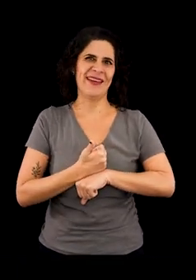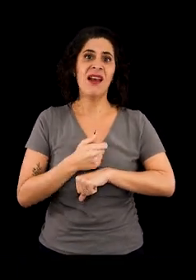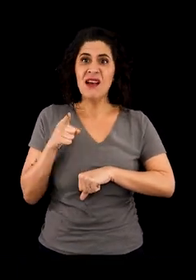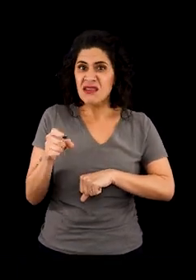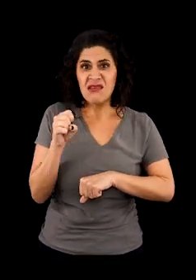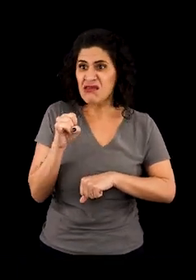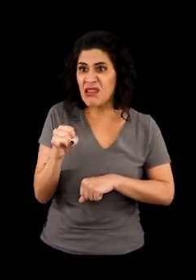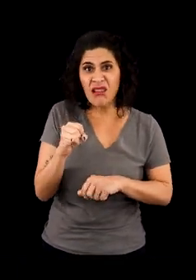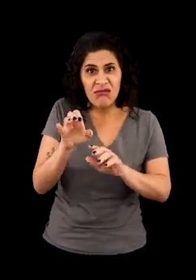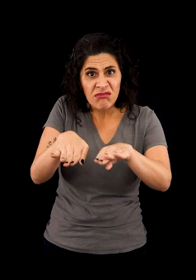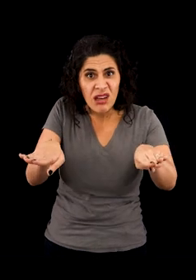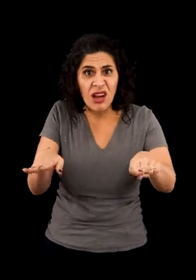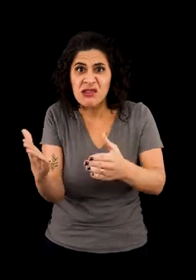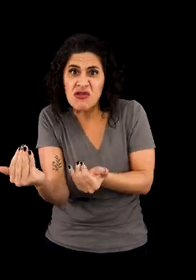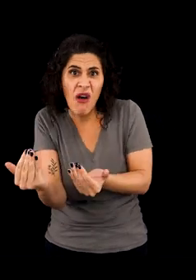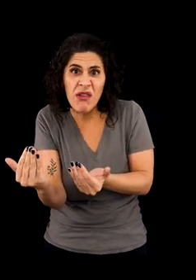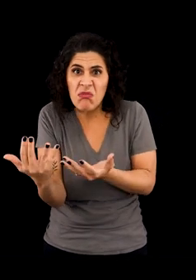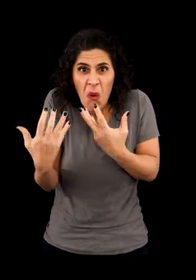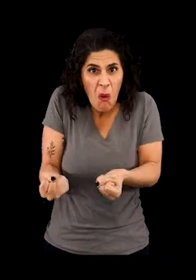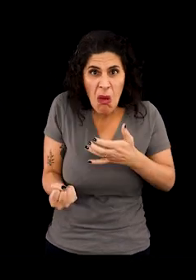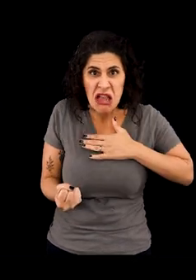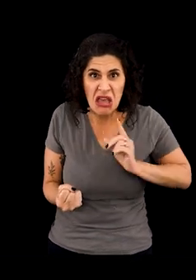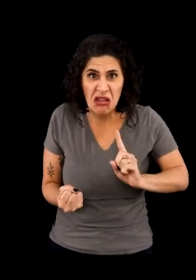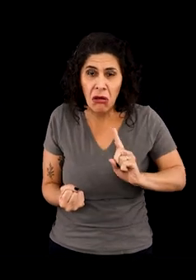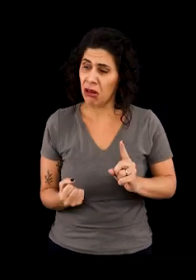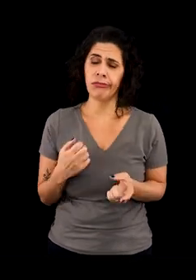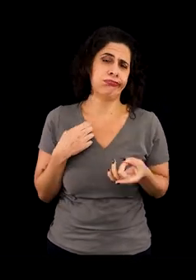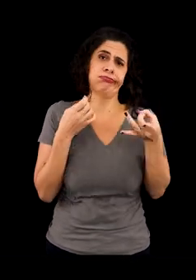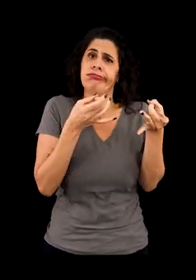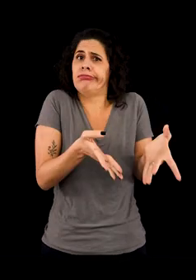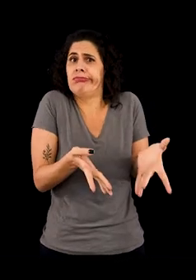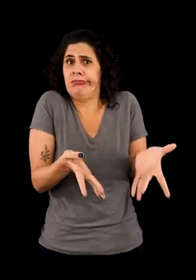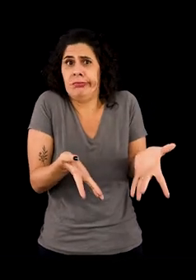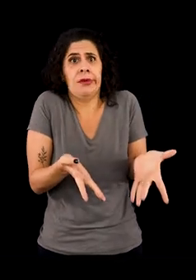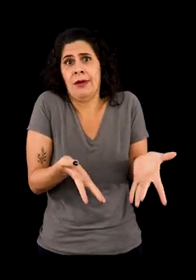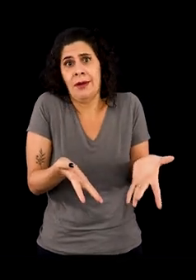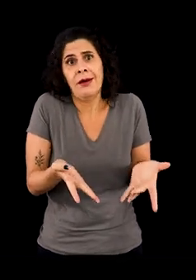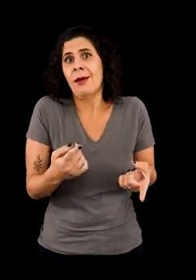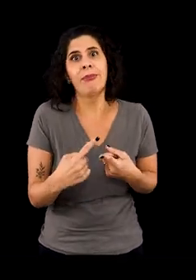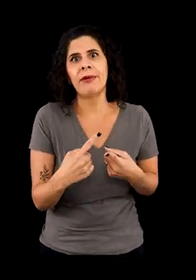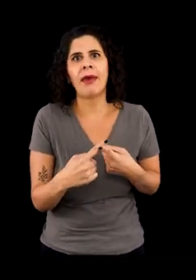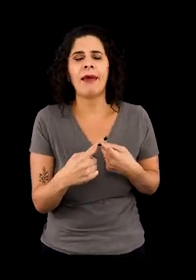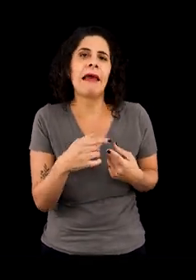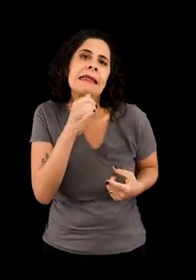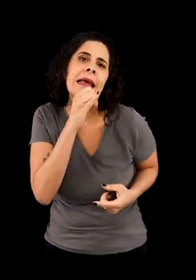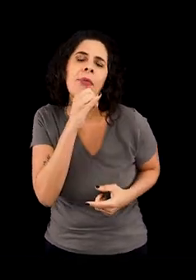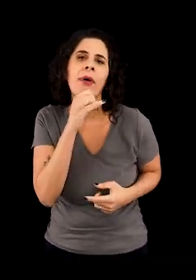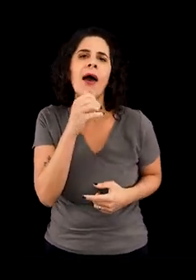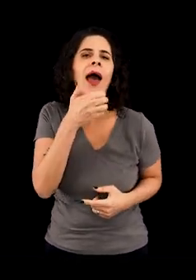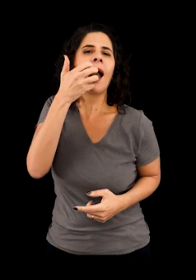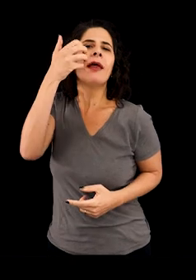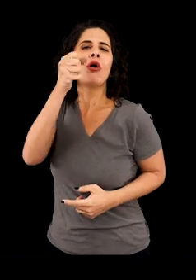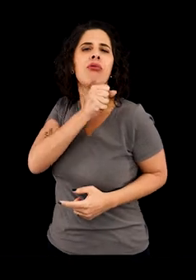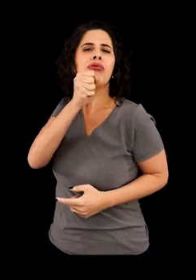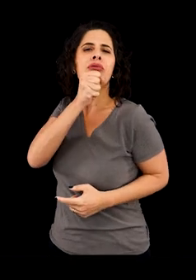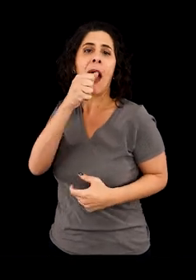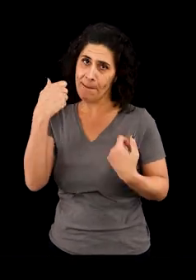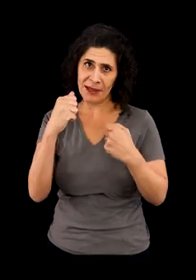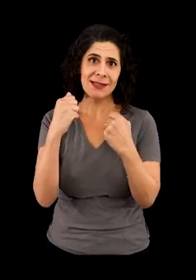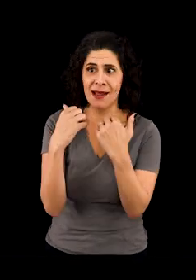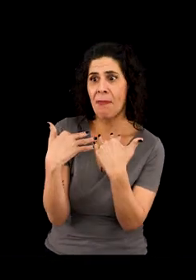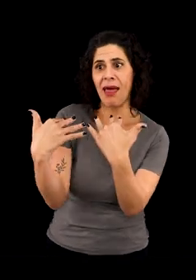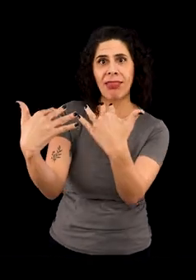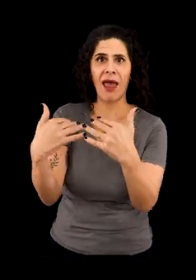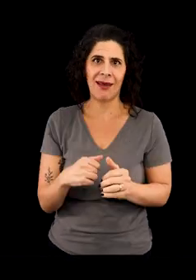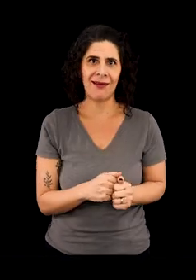me aceitado, o que eu ia fazer? Eu ia abandonar. Sabe, não existe cantor sem plateia,